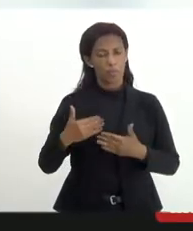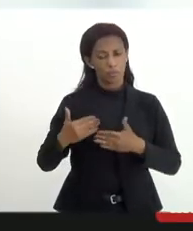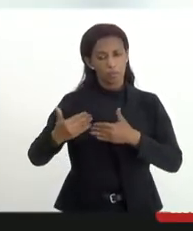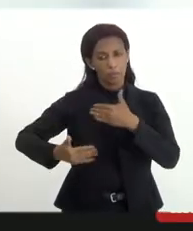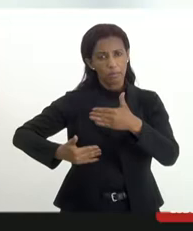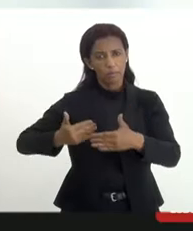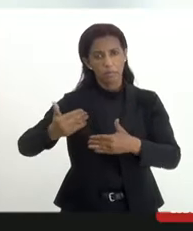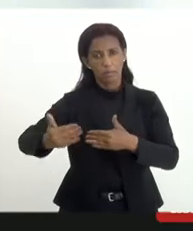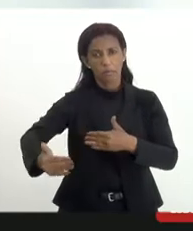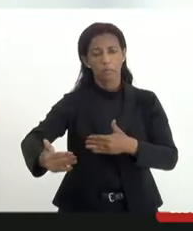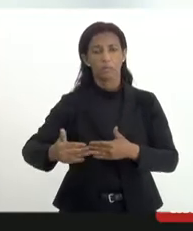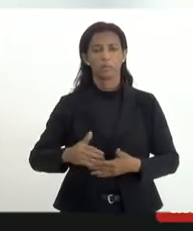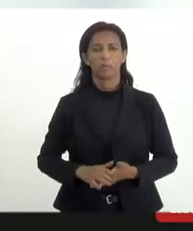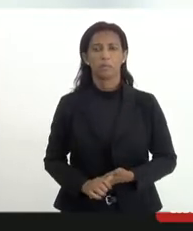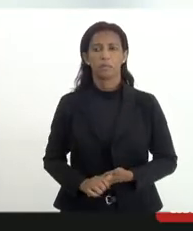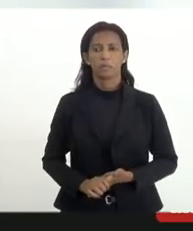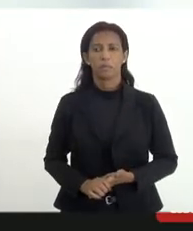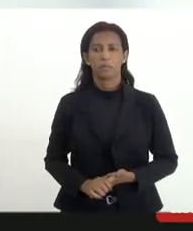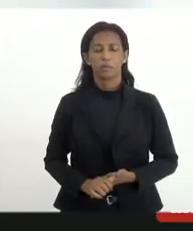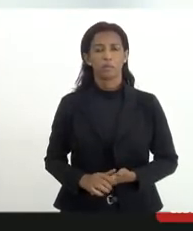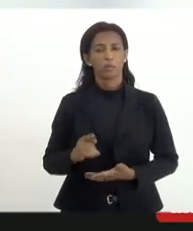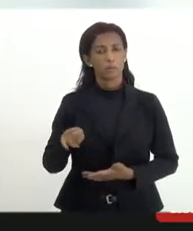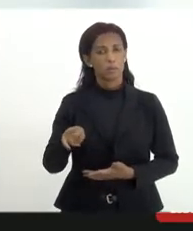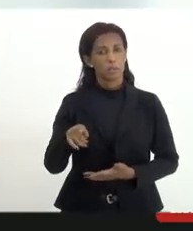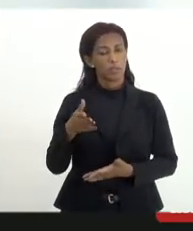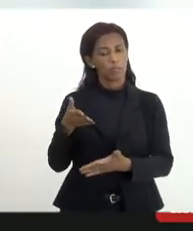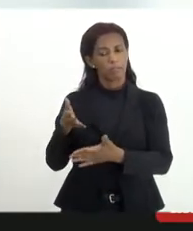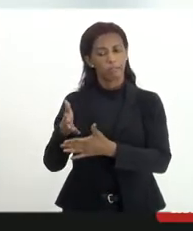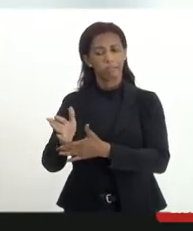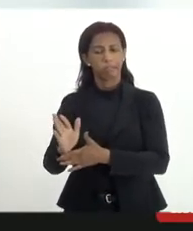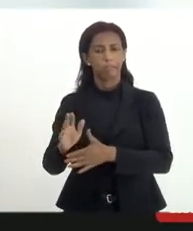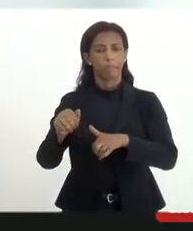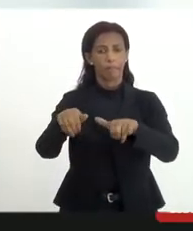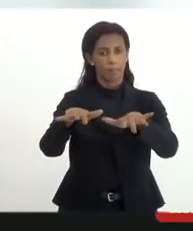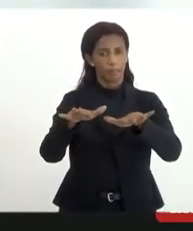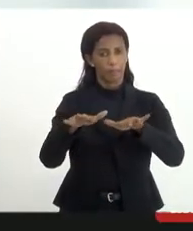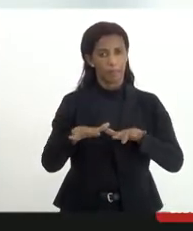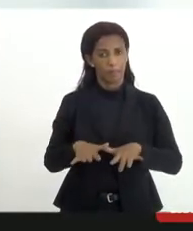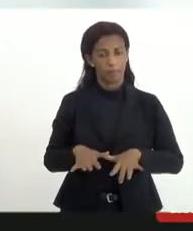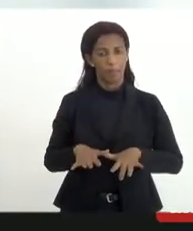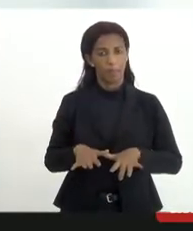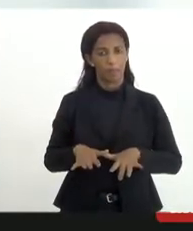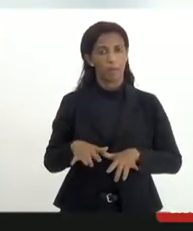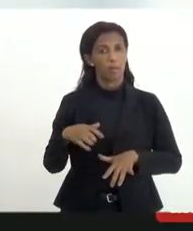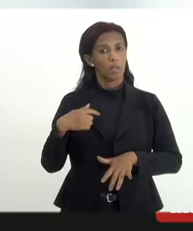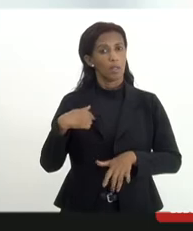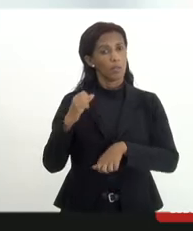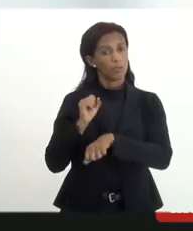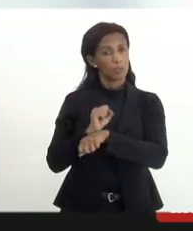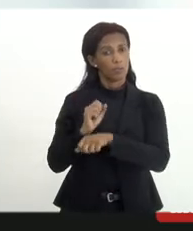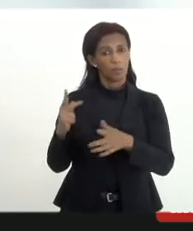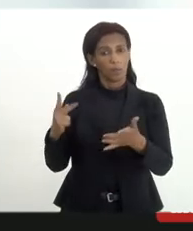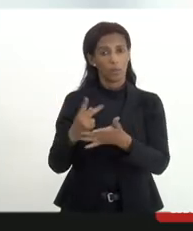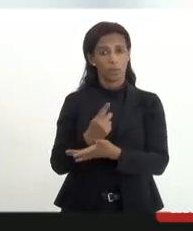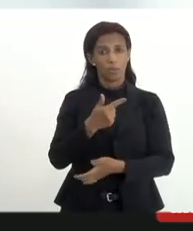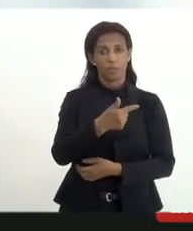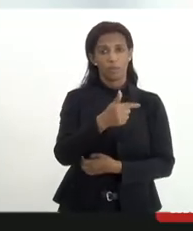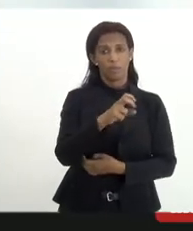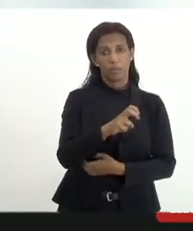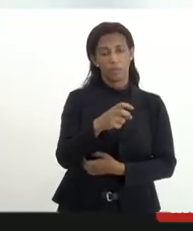prorrogação seja submetido ao plenário, que eu pretendo que ocorra entre 20 e 25 de